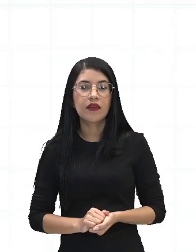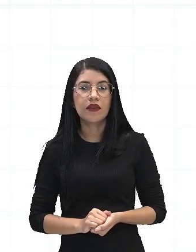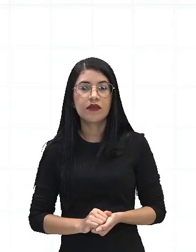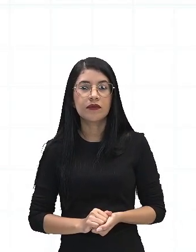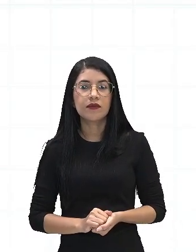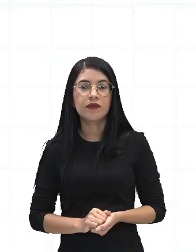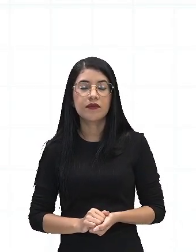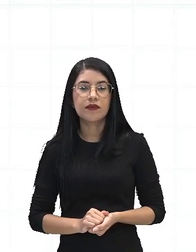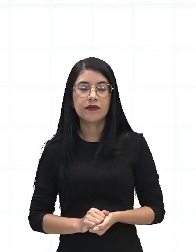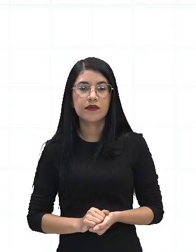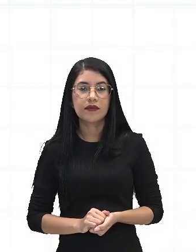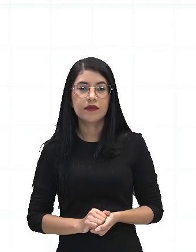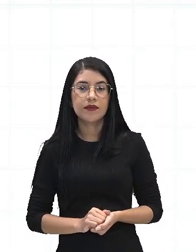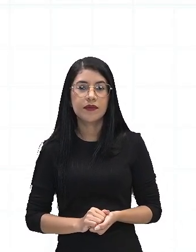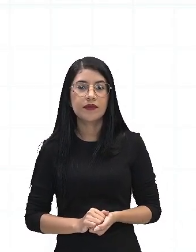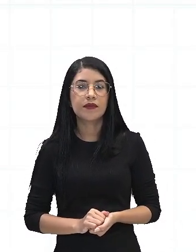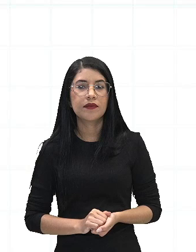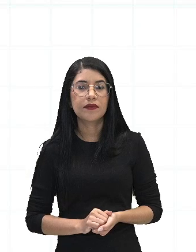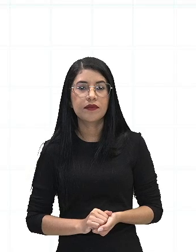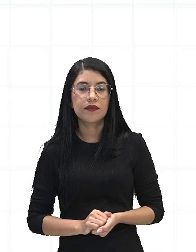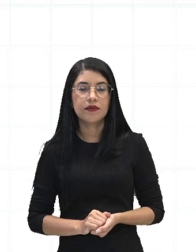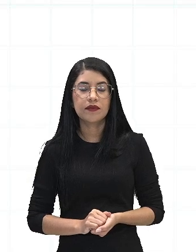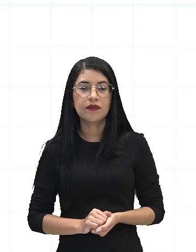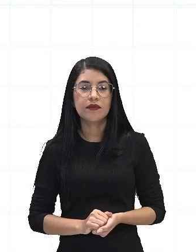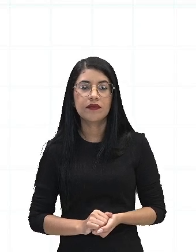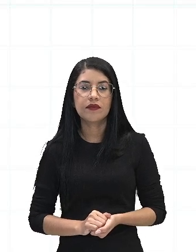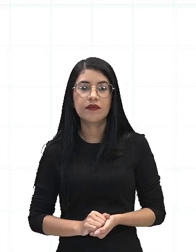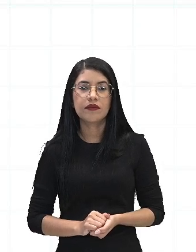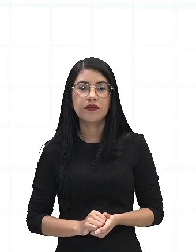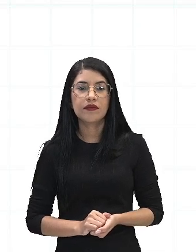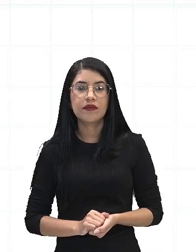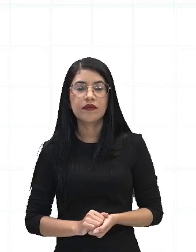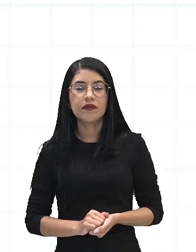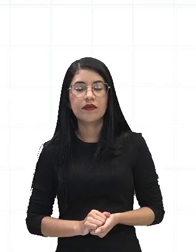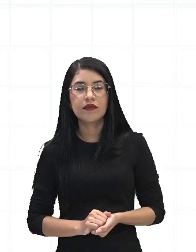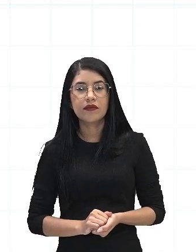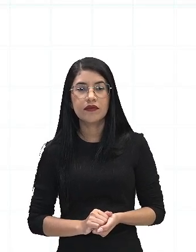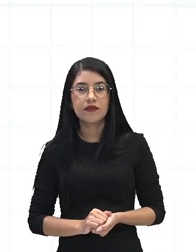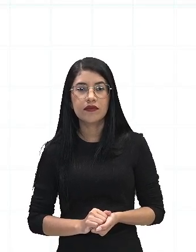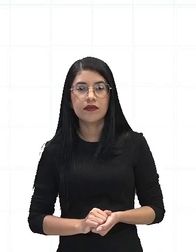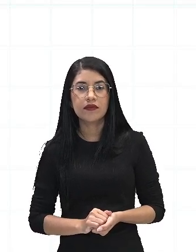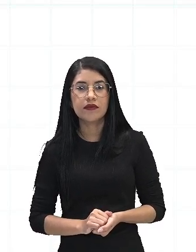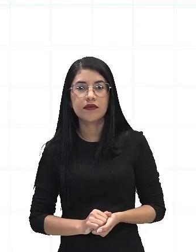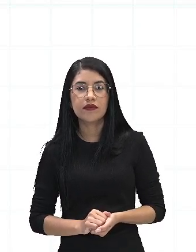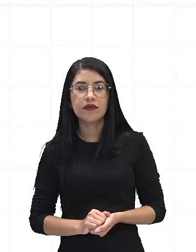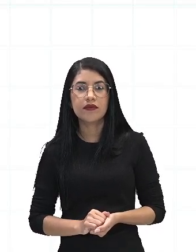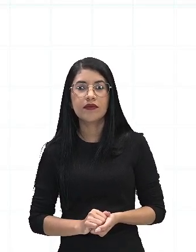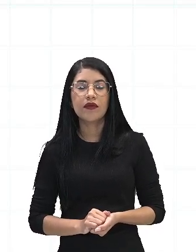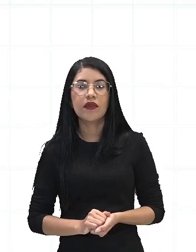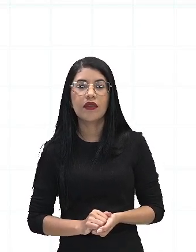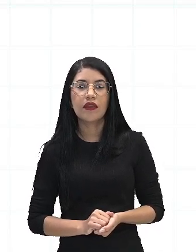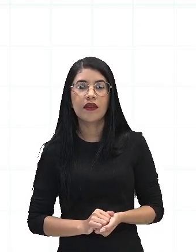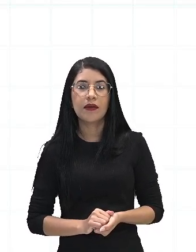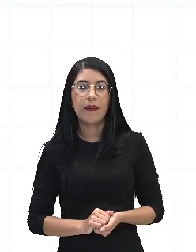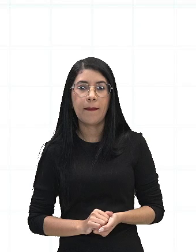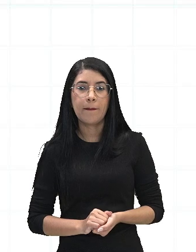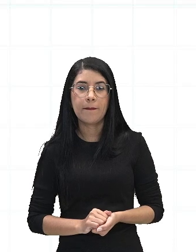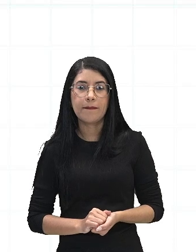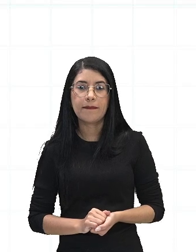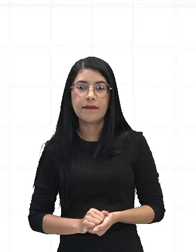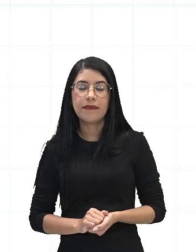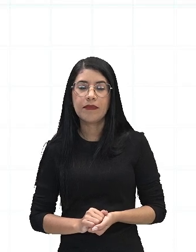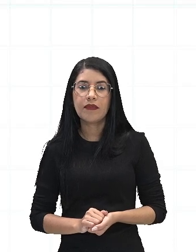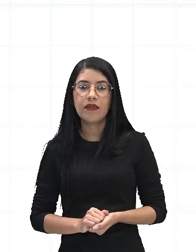Amarelo, a ameaça da bruxa acabou sendo atenuada no imaginário brasileiro pela imagem de uma